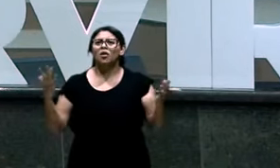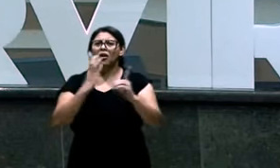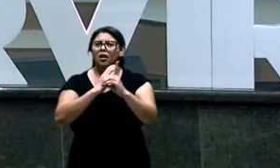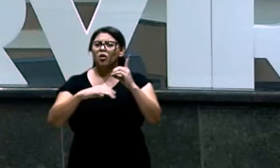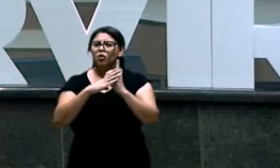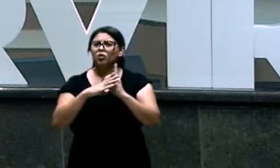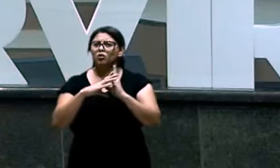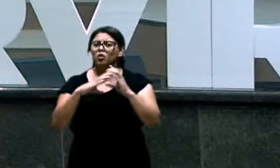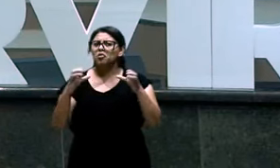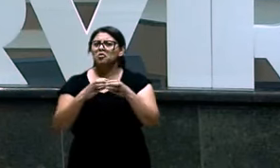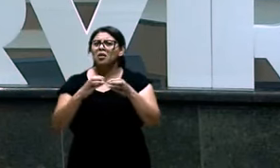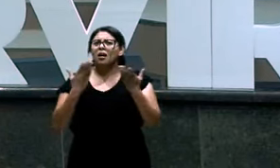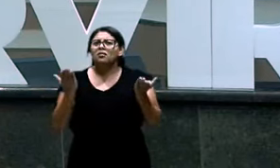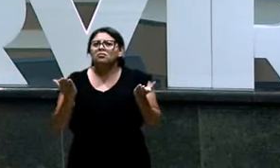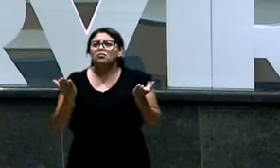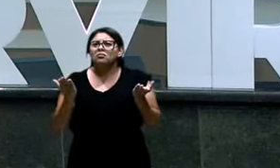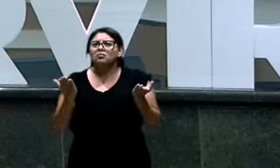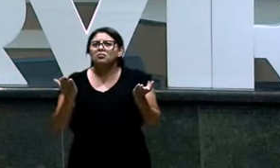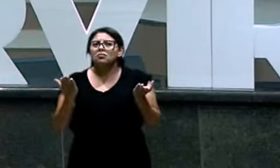Ele vai procurar um novo endereço.